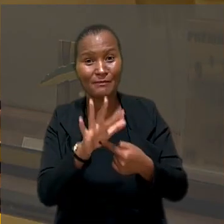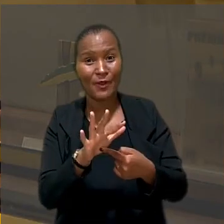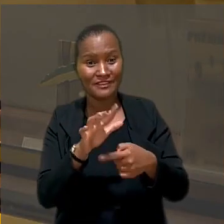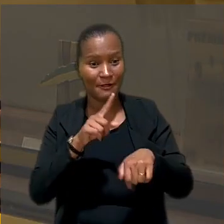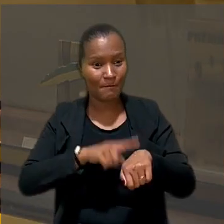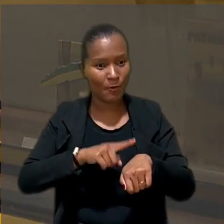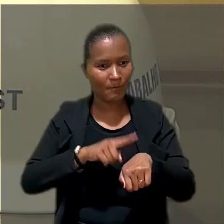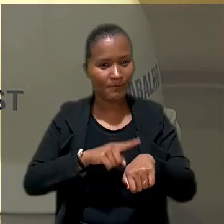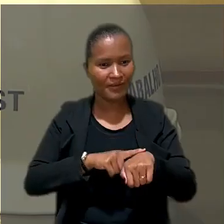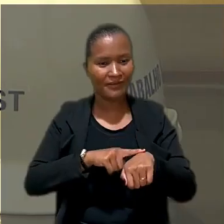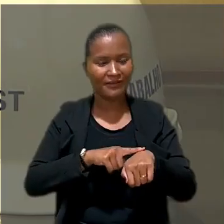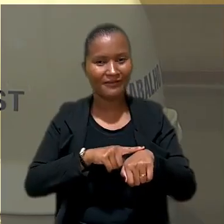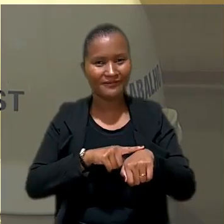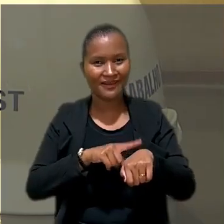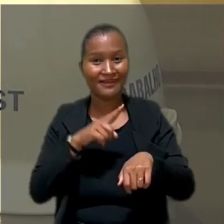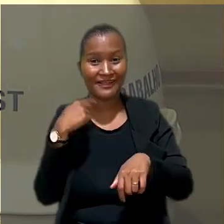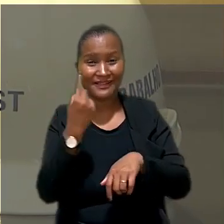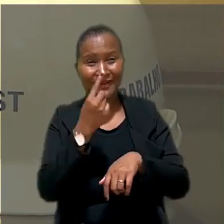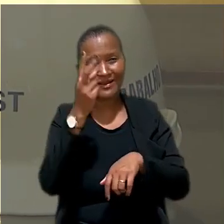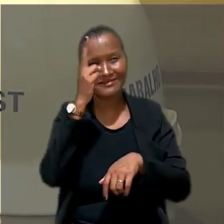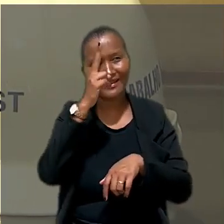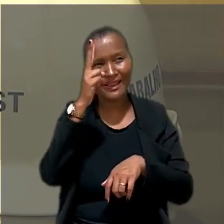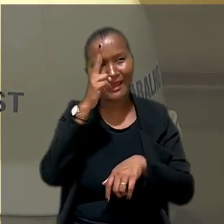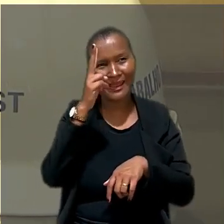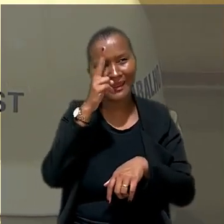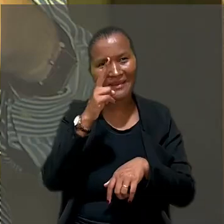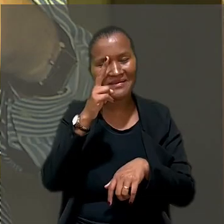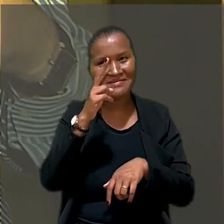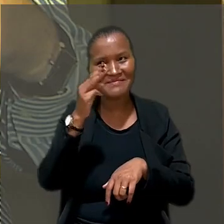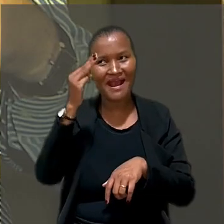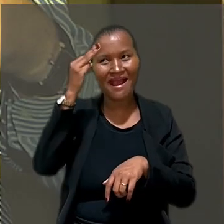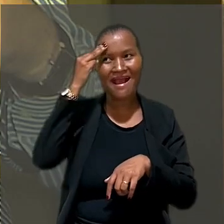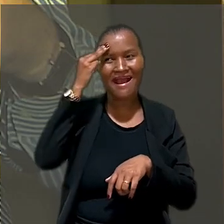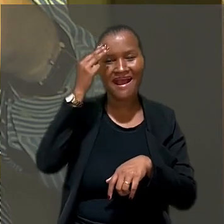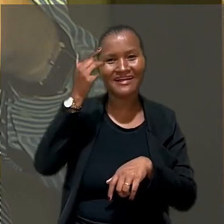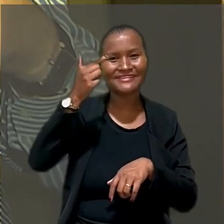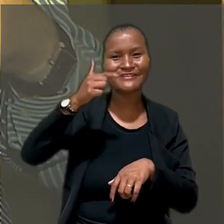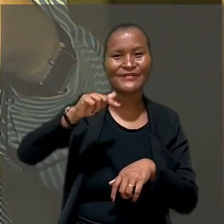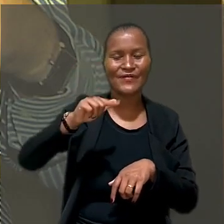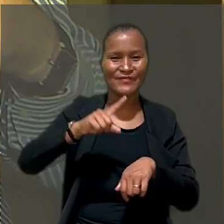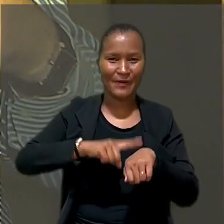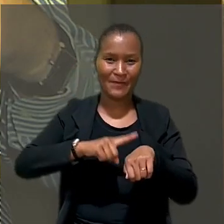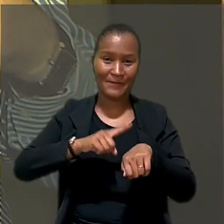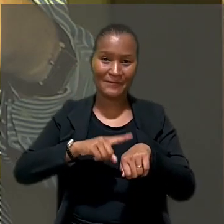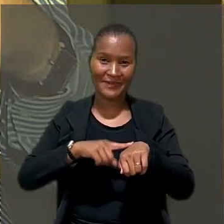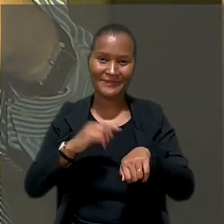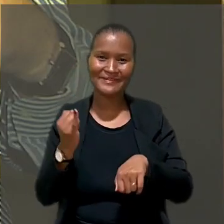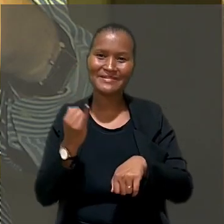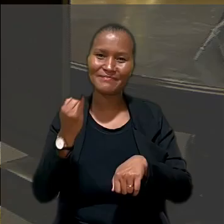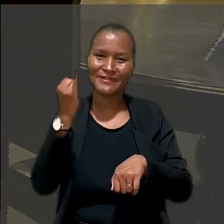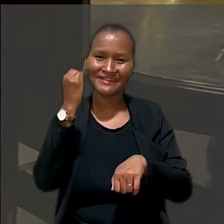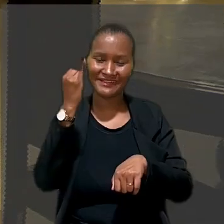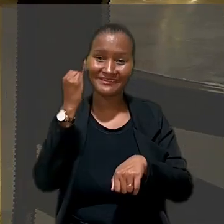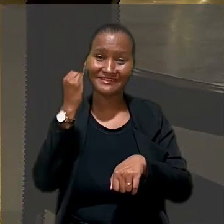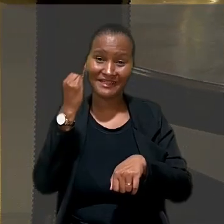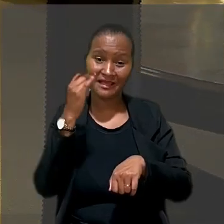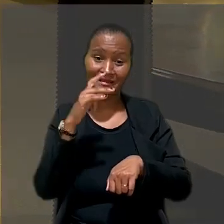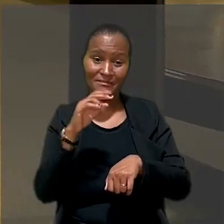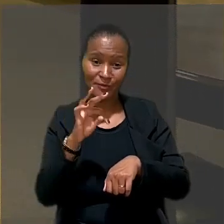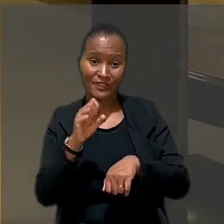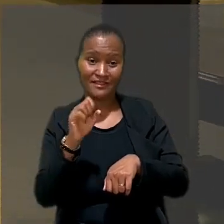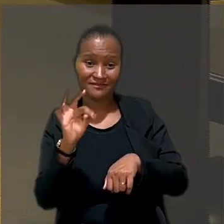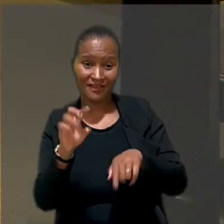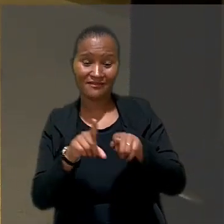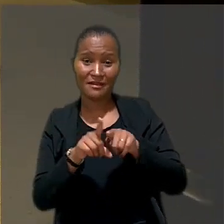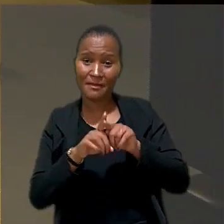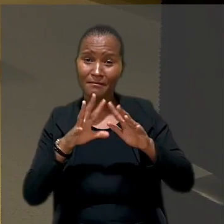um momento em que a gente relembra, rememora esses momentos importantes, tanto para o